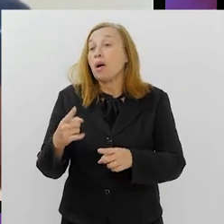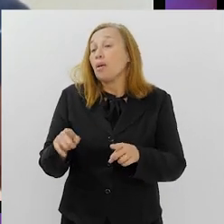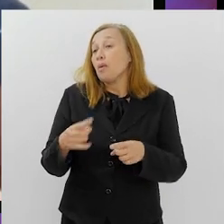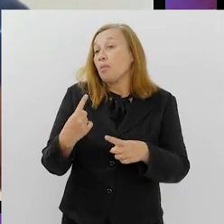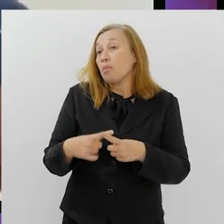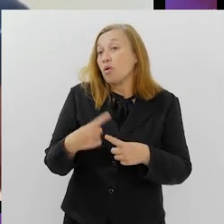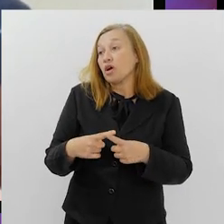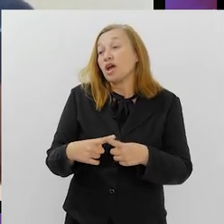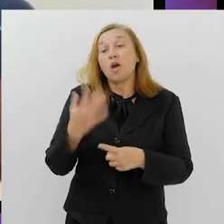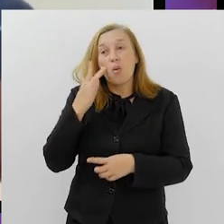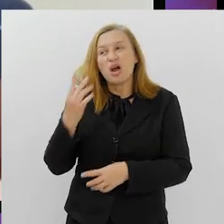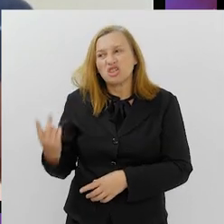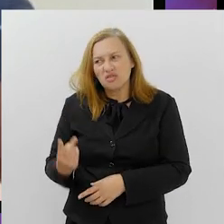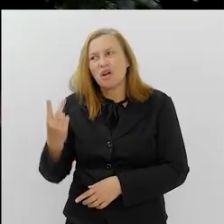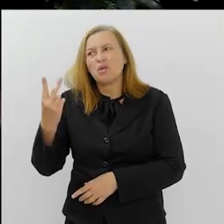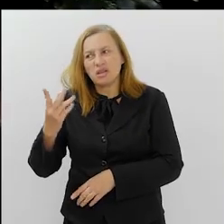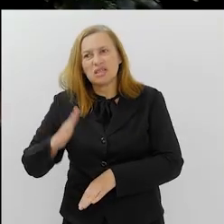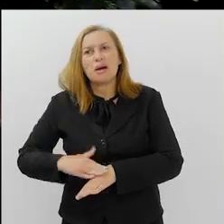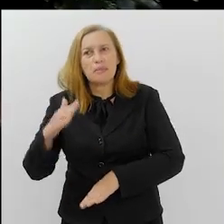que valoriza ainda mais, né?